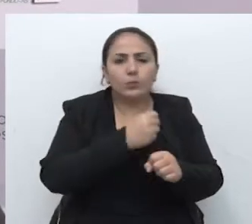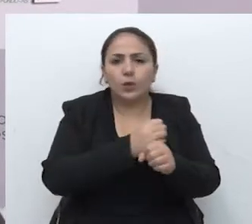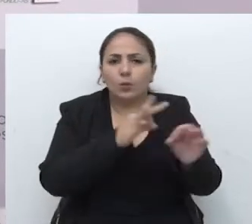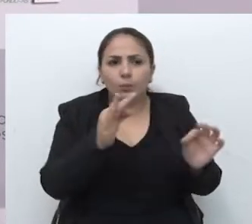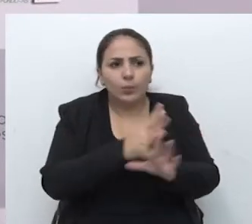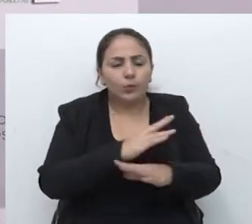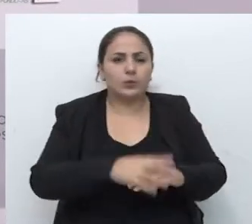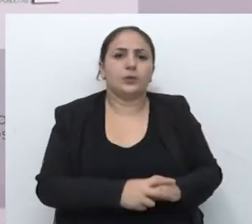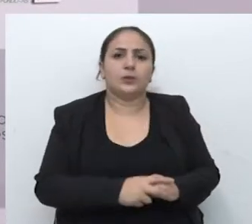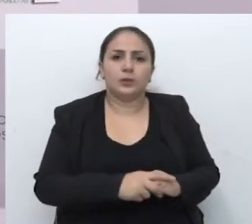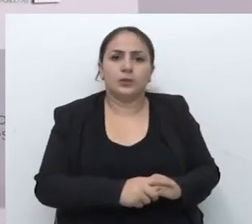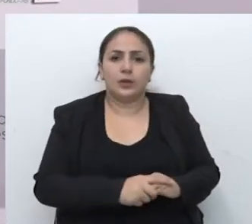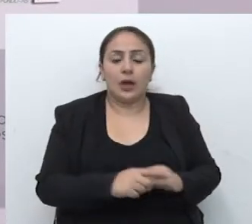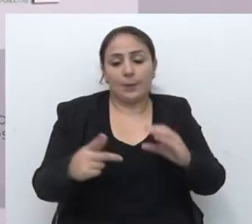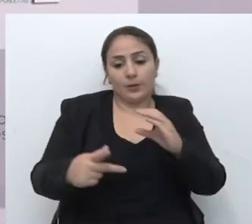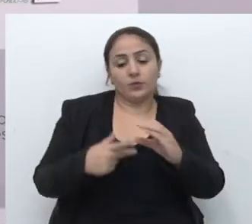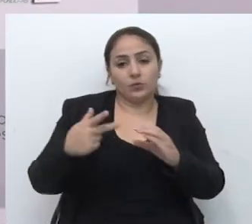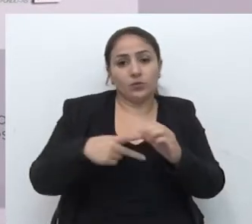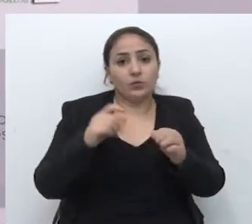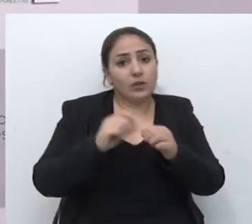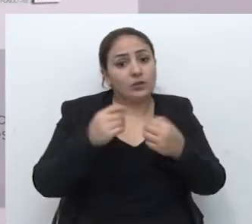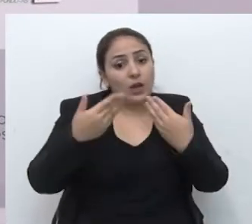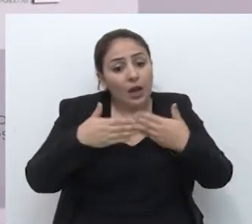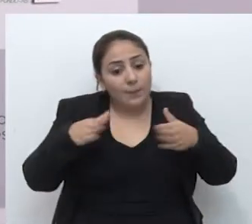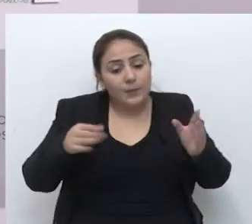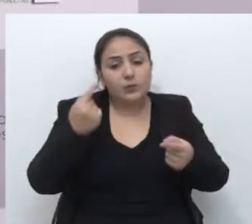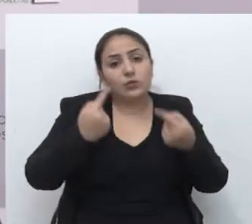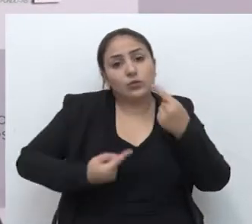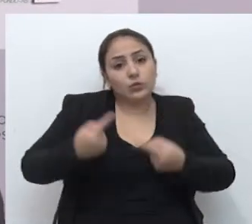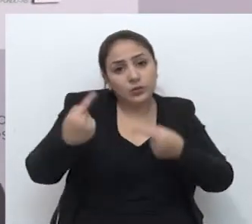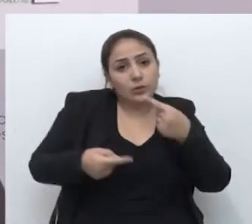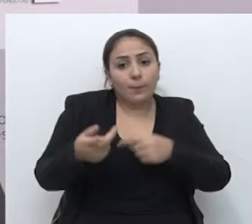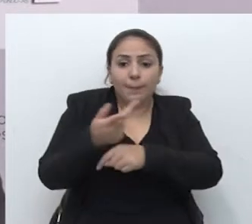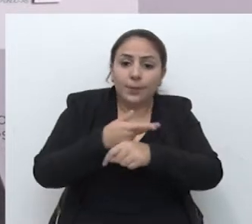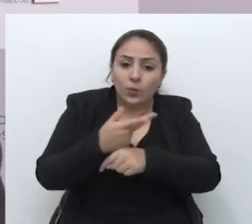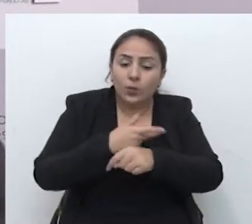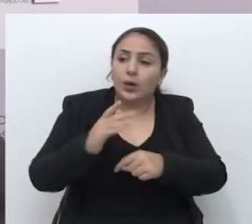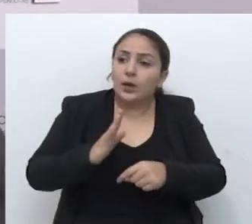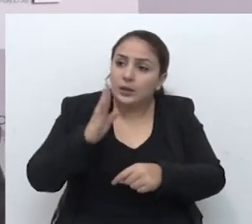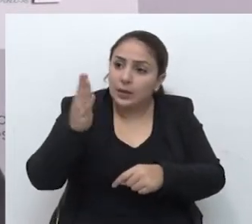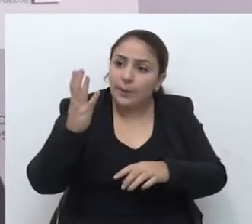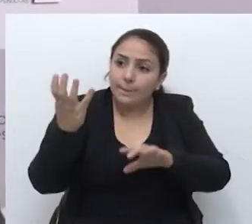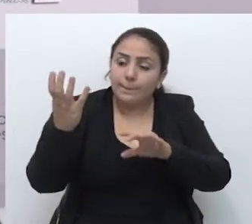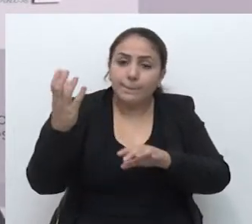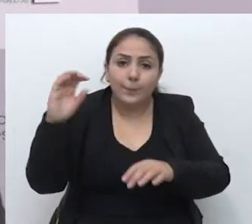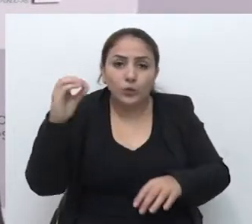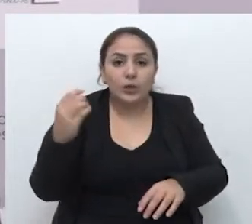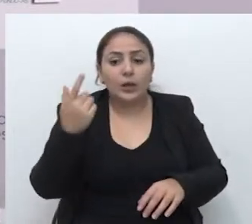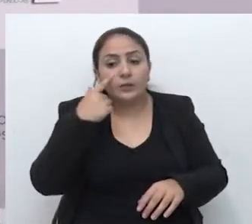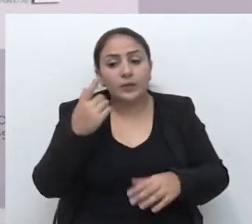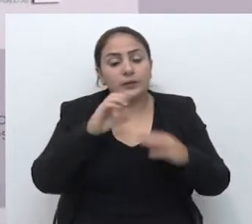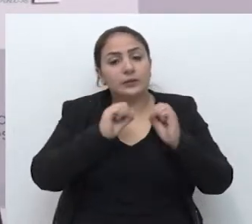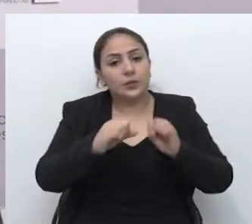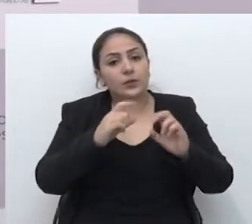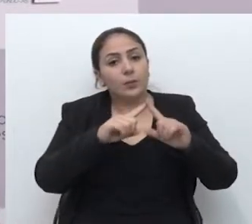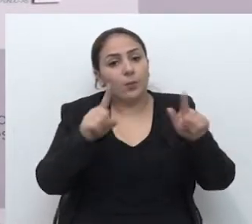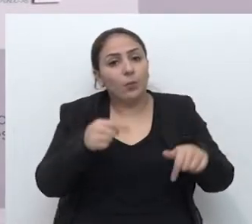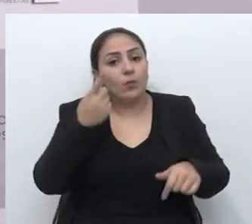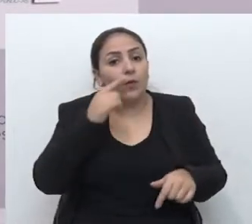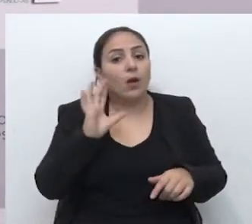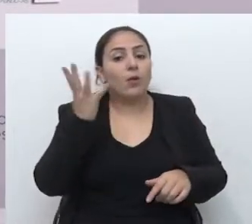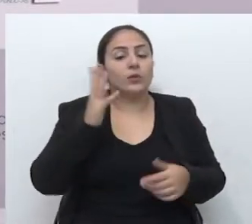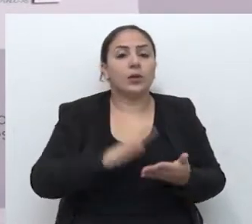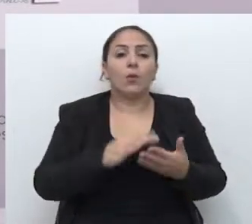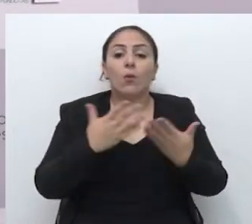obra. Então o que a Câmara pode fazer? A Câmara pode reabrir essa discussão, procurar ir até Porto Alegre, ir até a segurança pública, ver o que